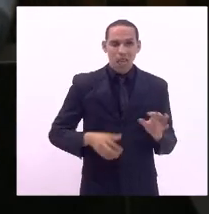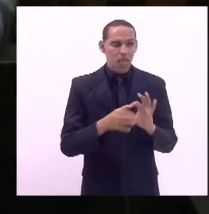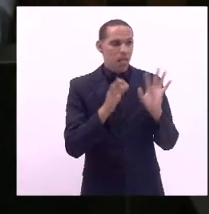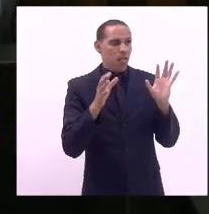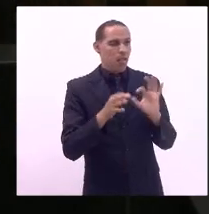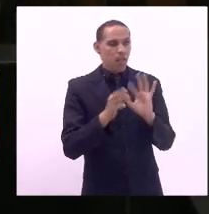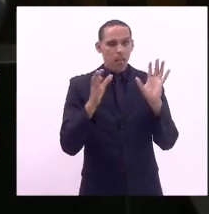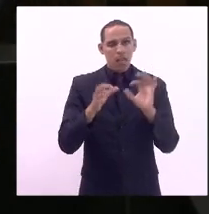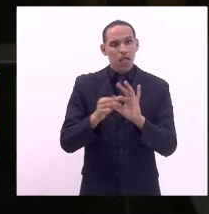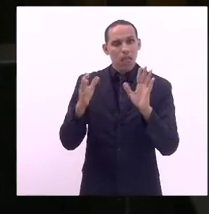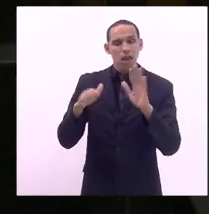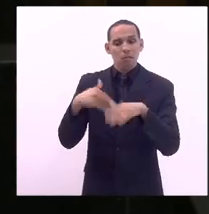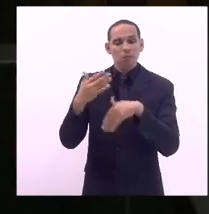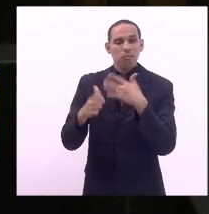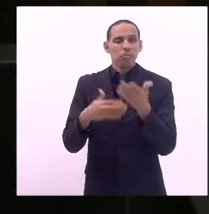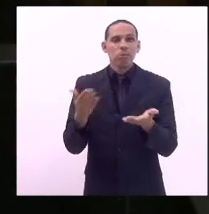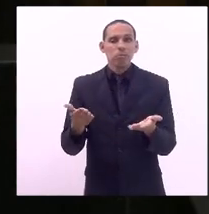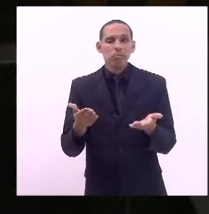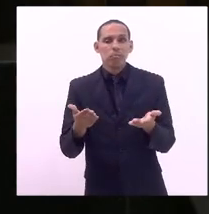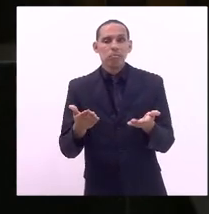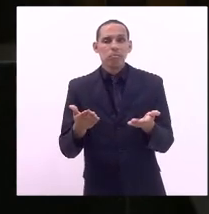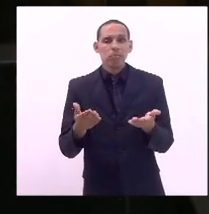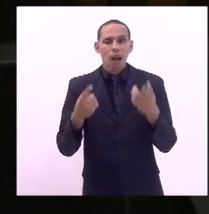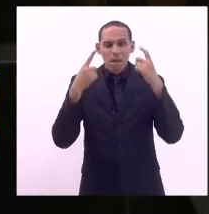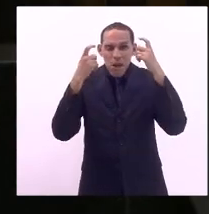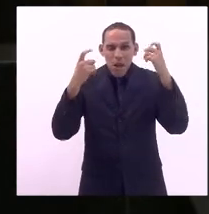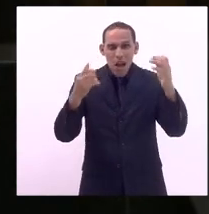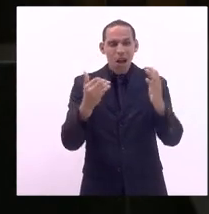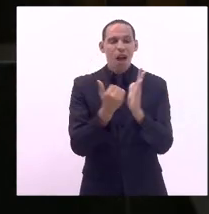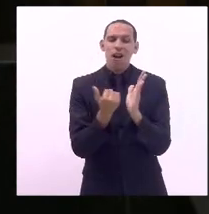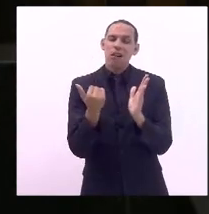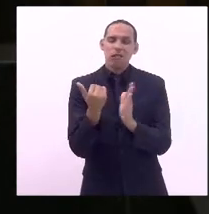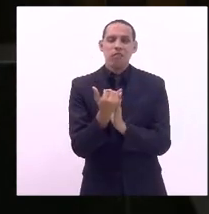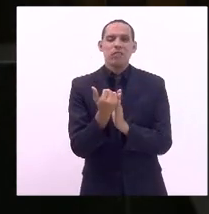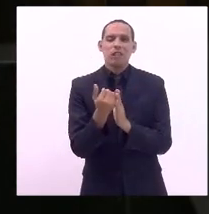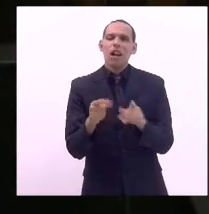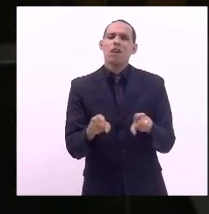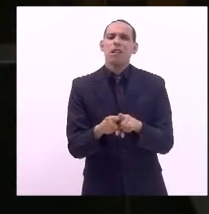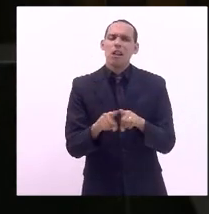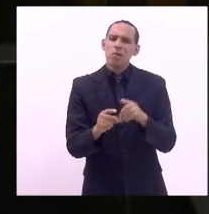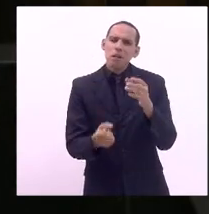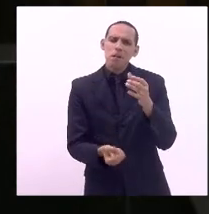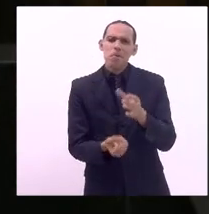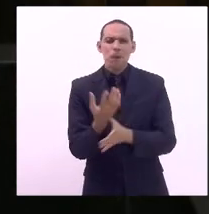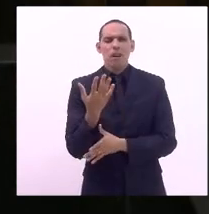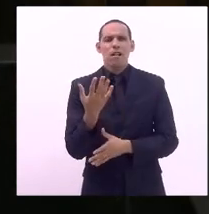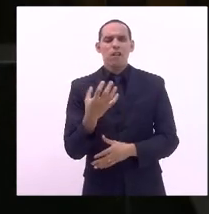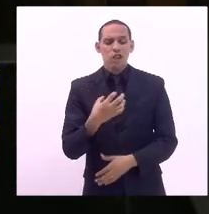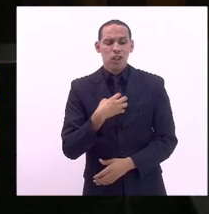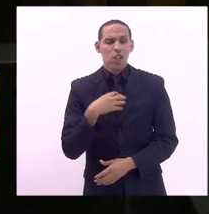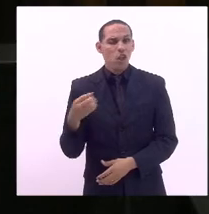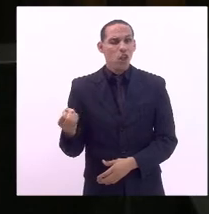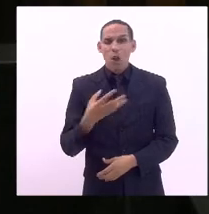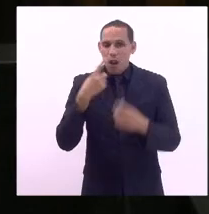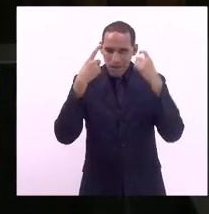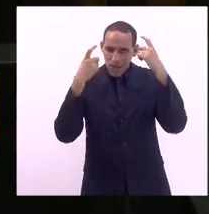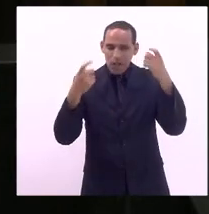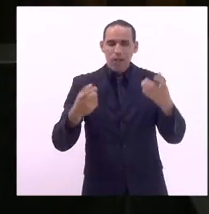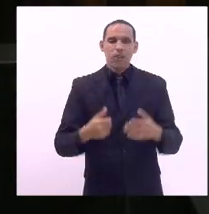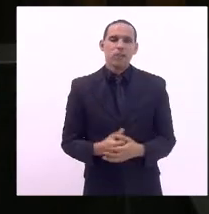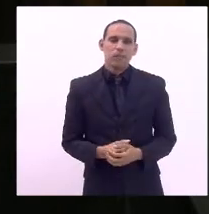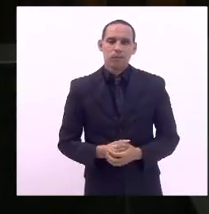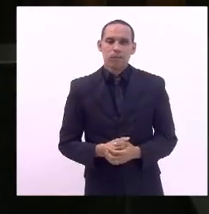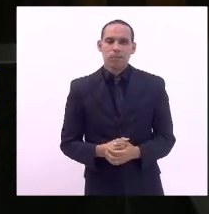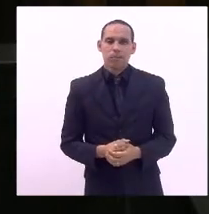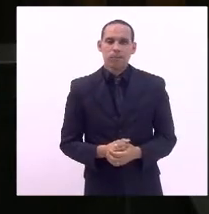armas leva a uma ampliação da violência e produz novas formas de violência.